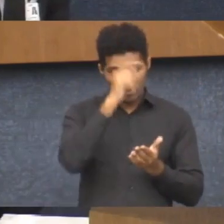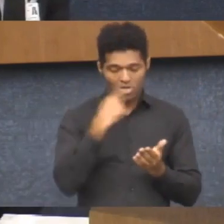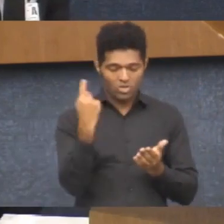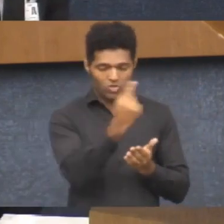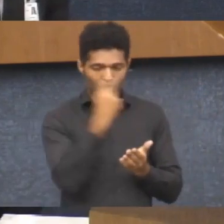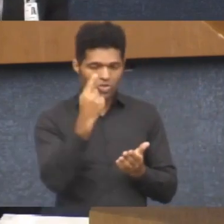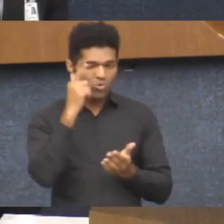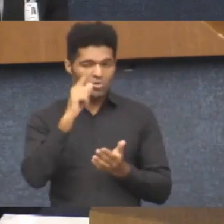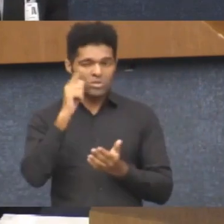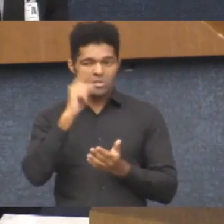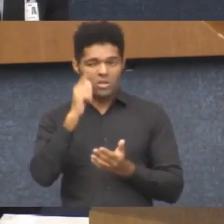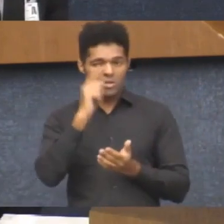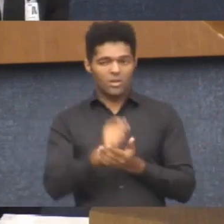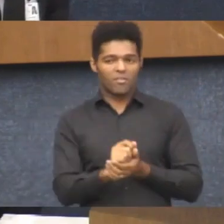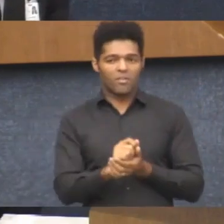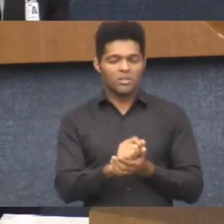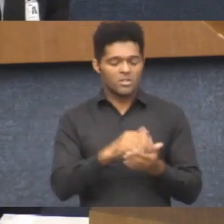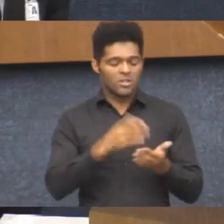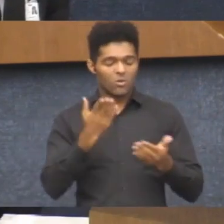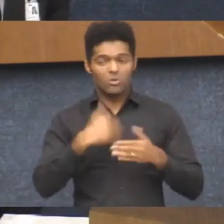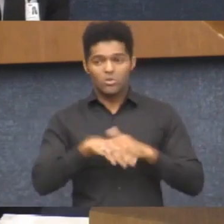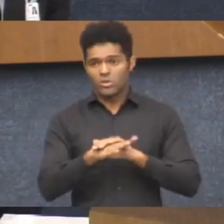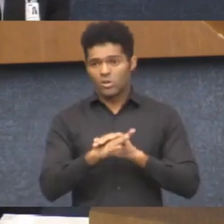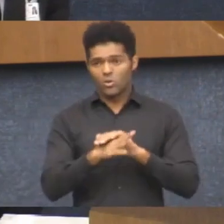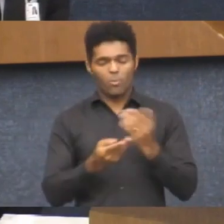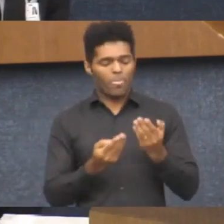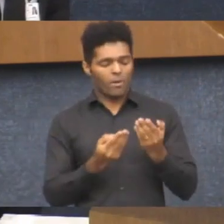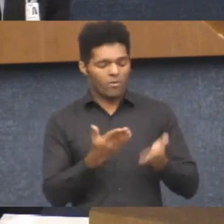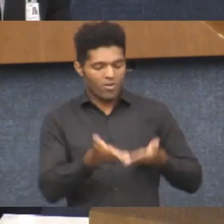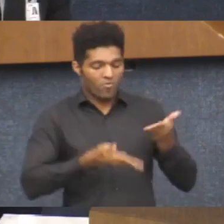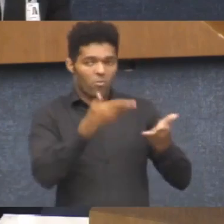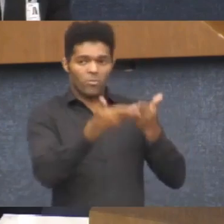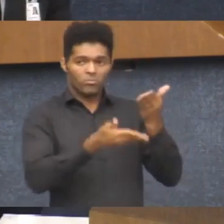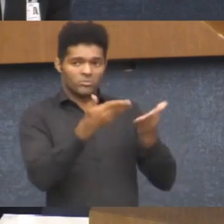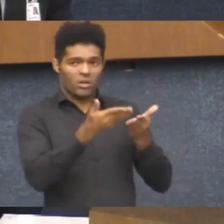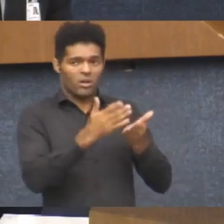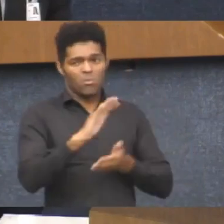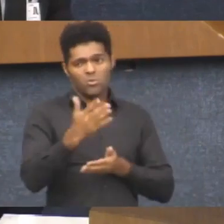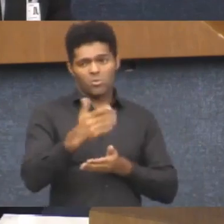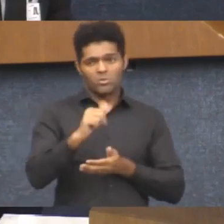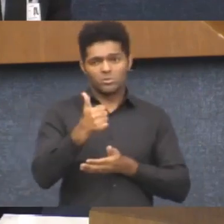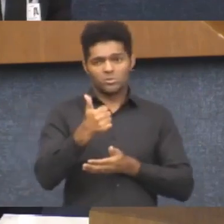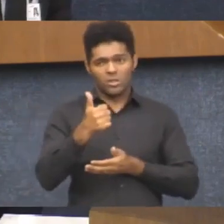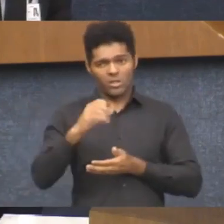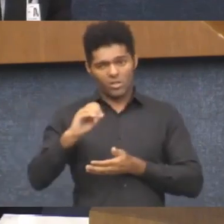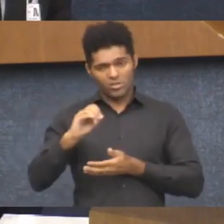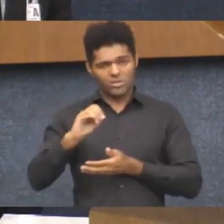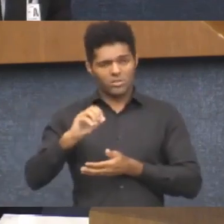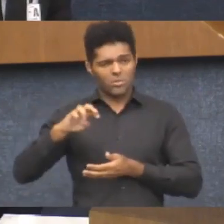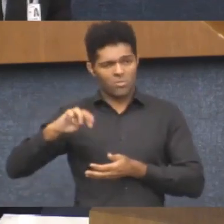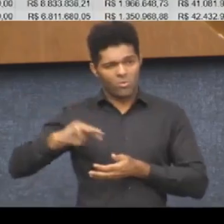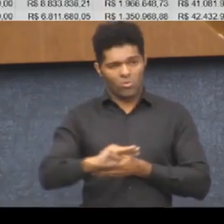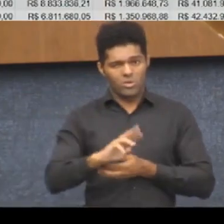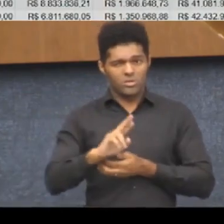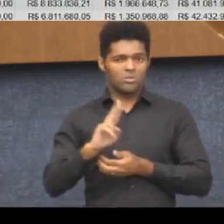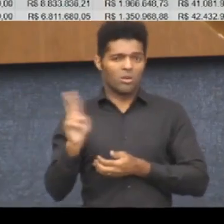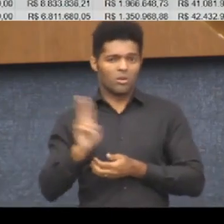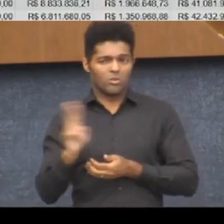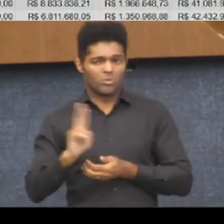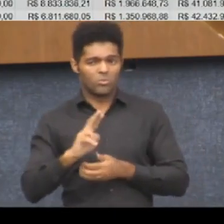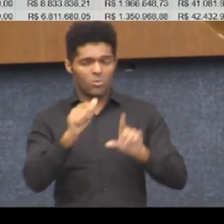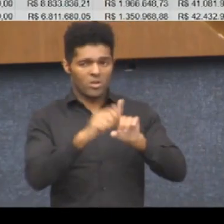investimentos da ordem de 10 milhões e milhões por mês para manter... Eu fiz um cálculo muito simples.